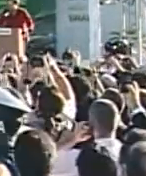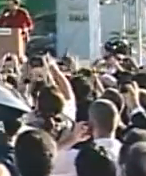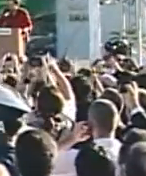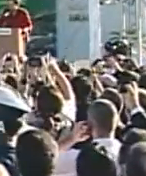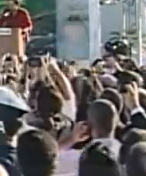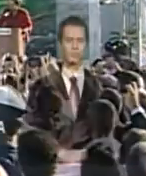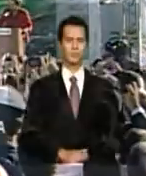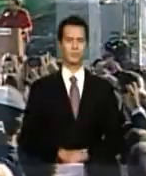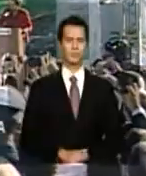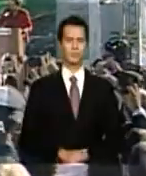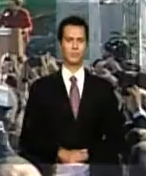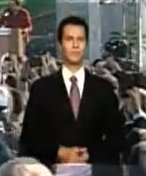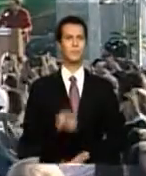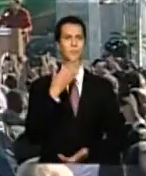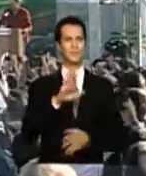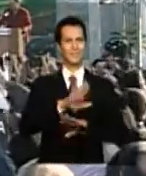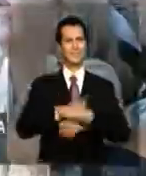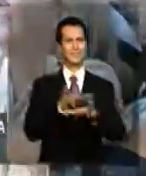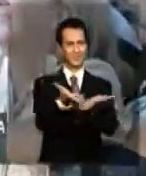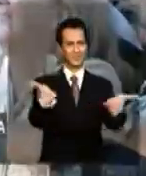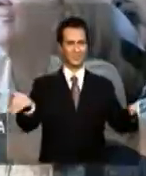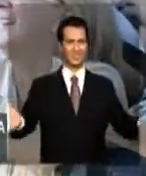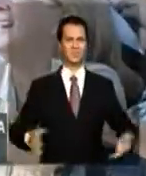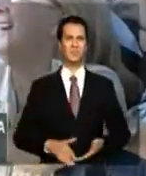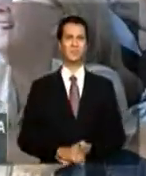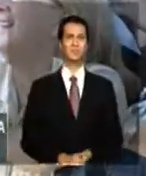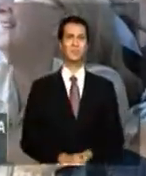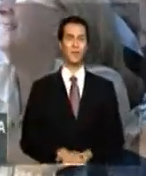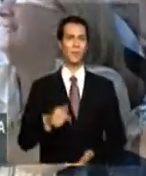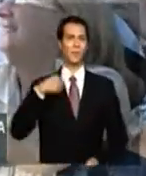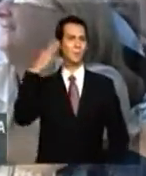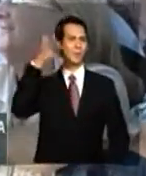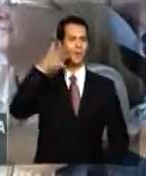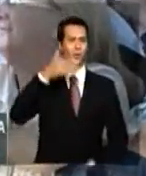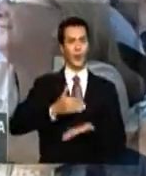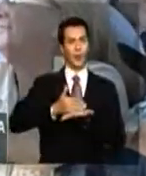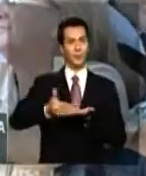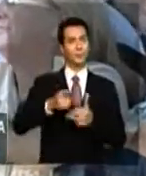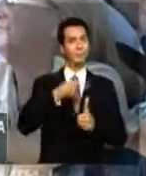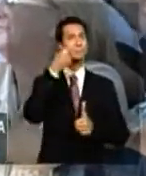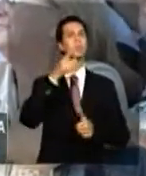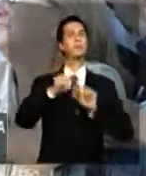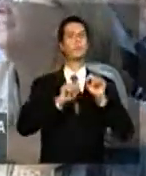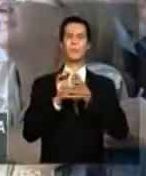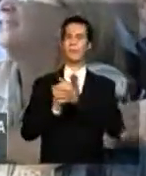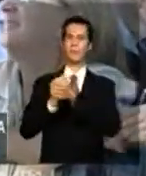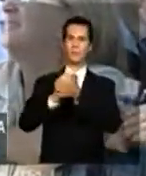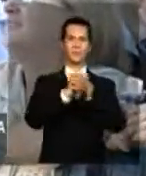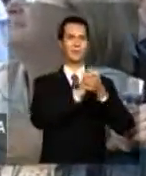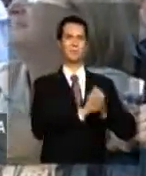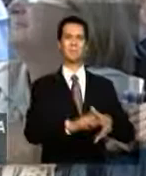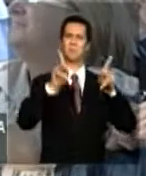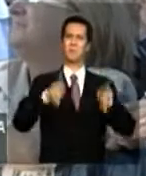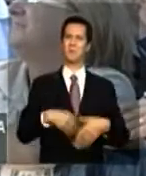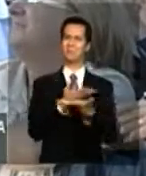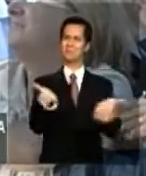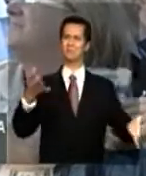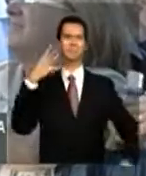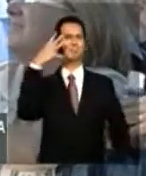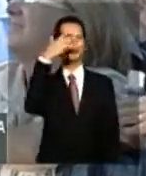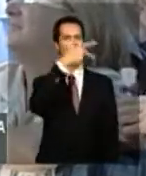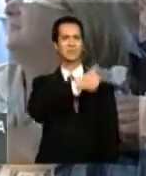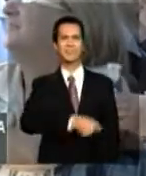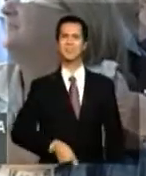Boa tarde a todos vocês. Eu vou começar cumprimentando aqui esse povo bonito,